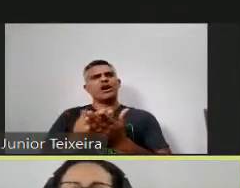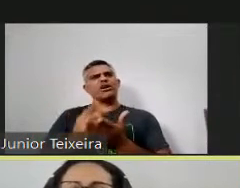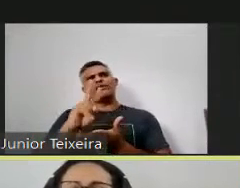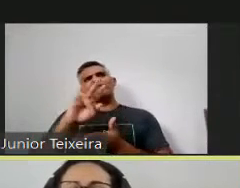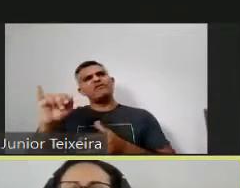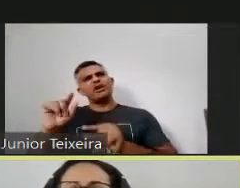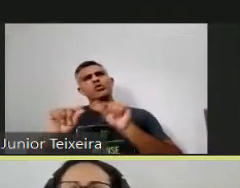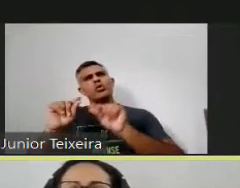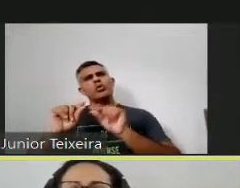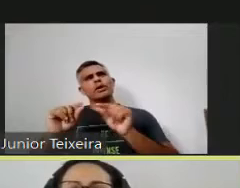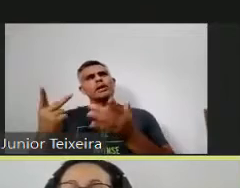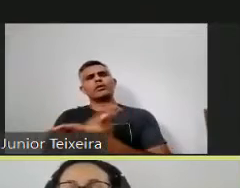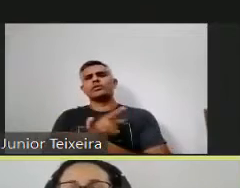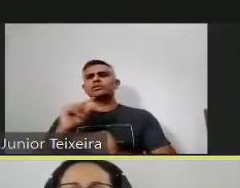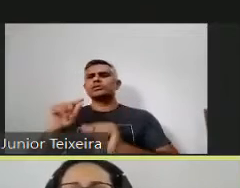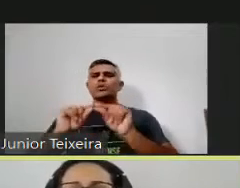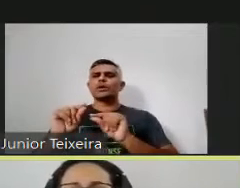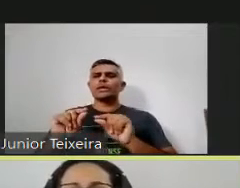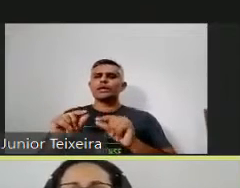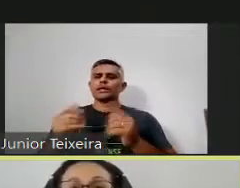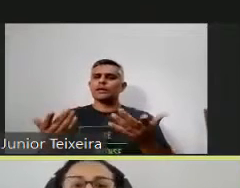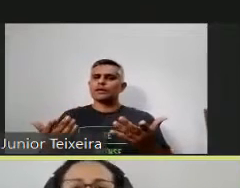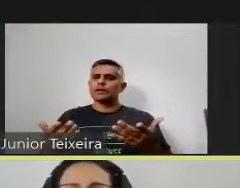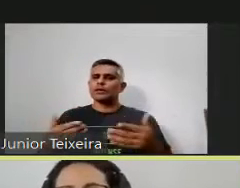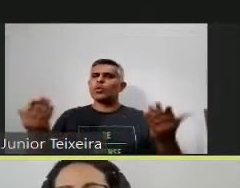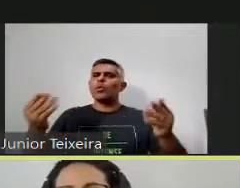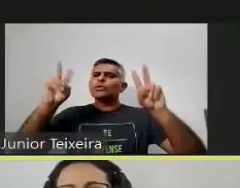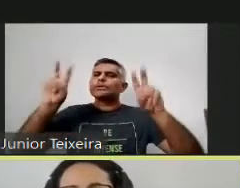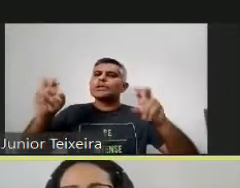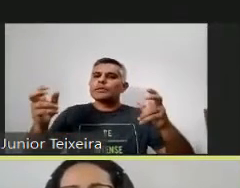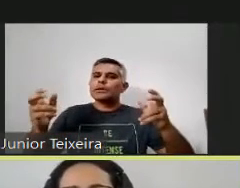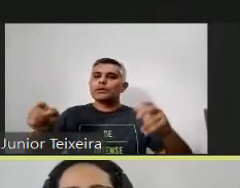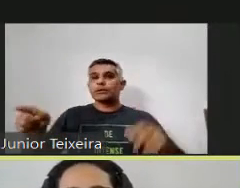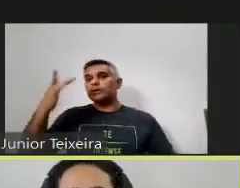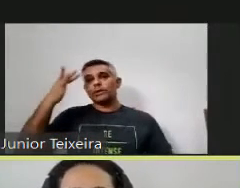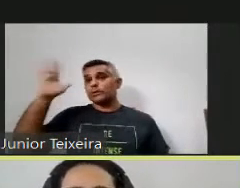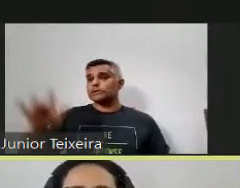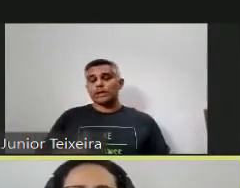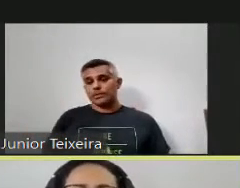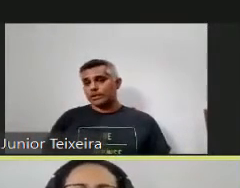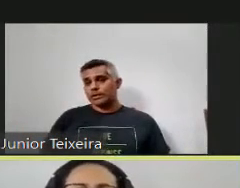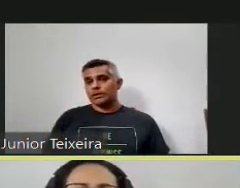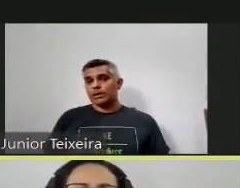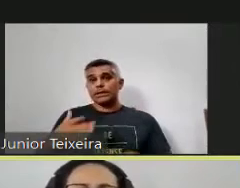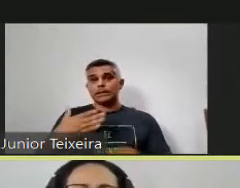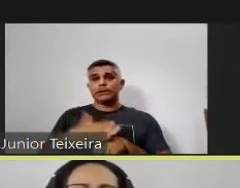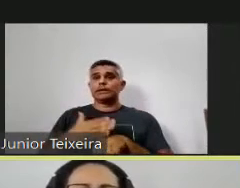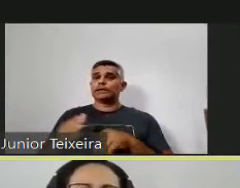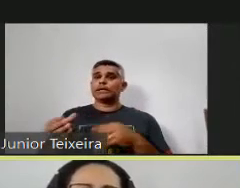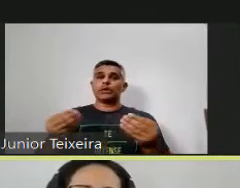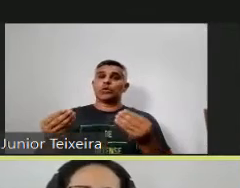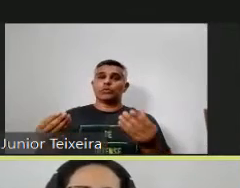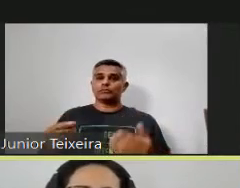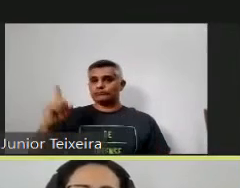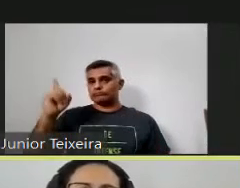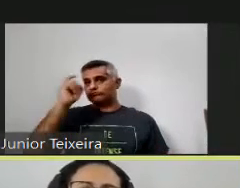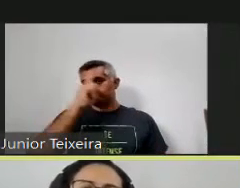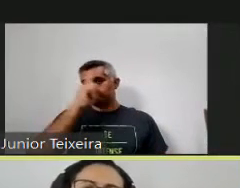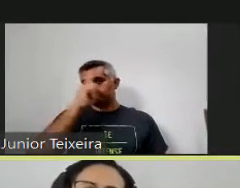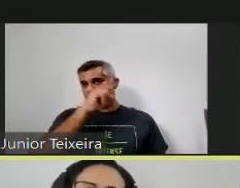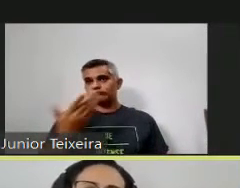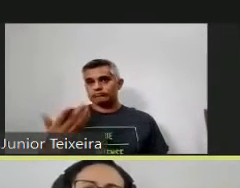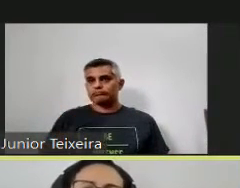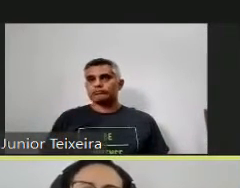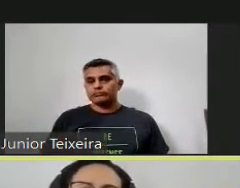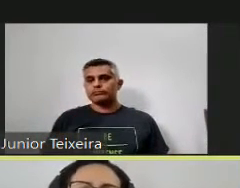contribuir, aliás, vai dificultar a inclusão desses alunos. Aqui eu trago mais